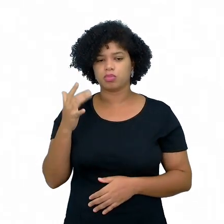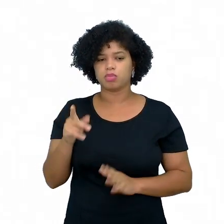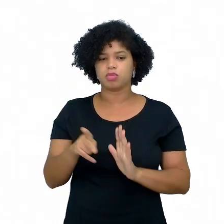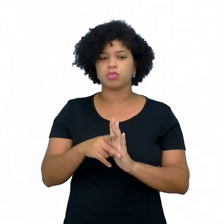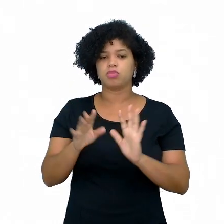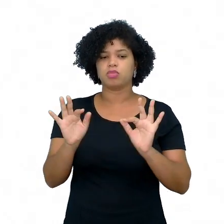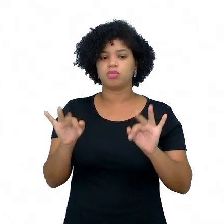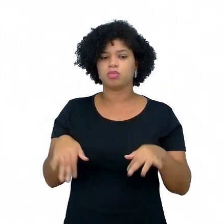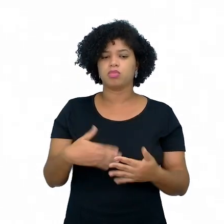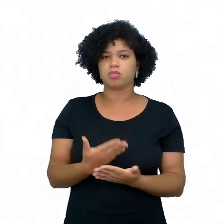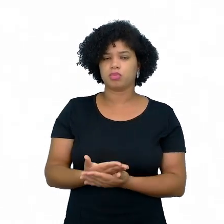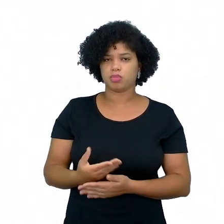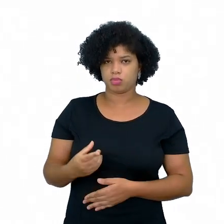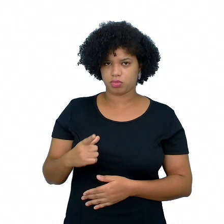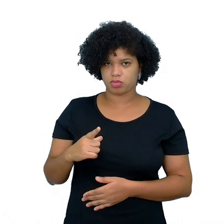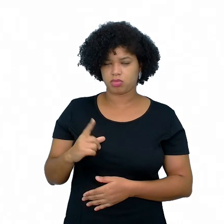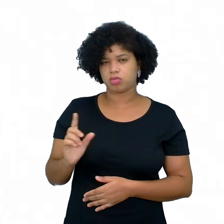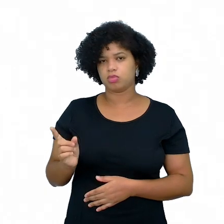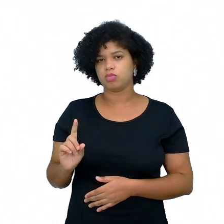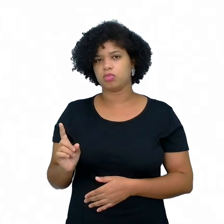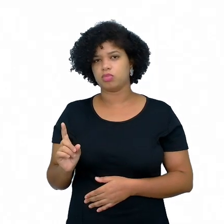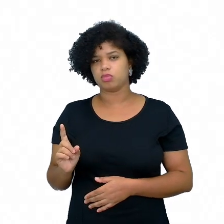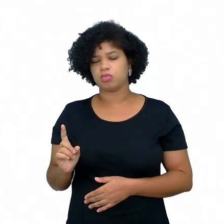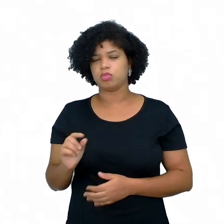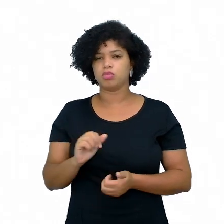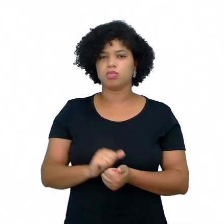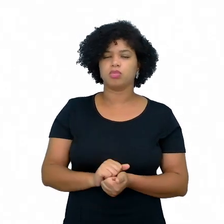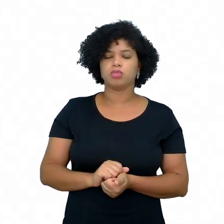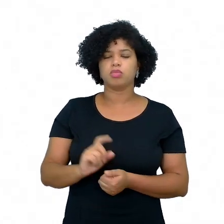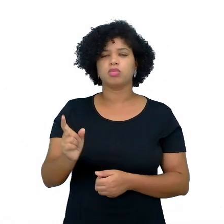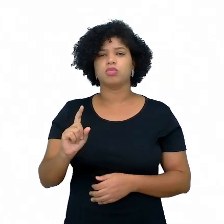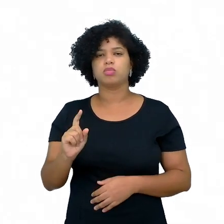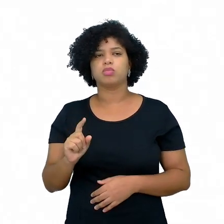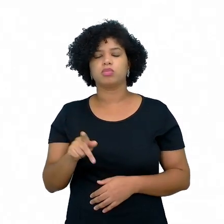aula, com ou sem a participação do professor? Então,